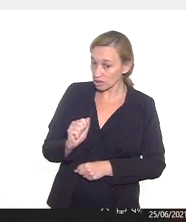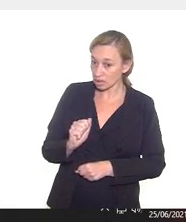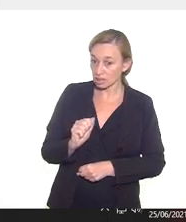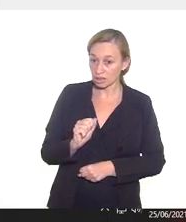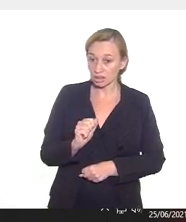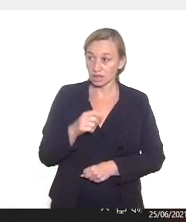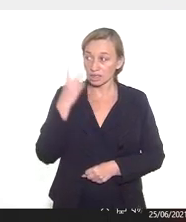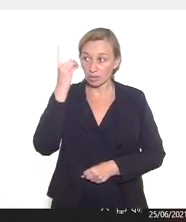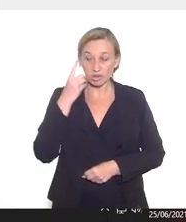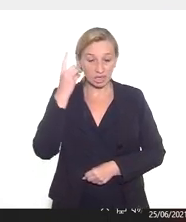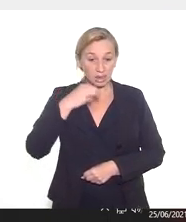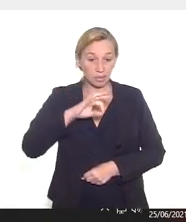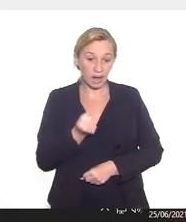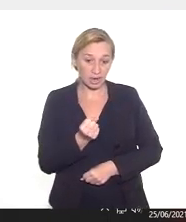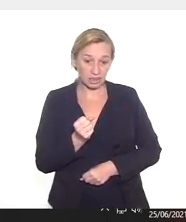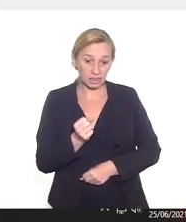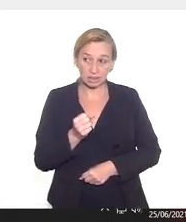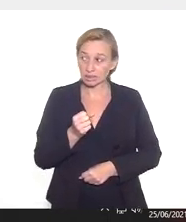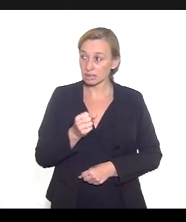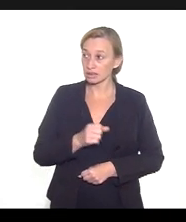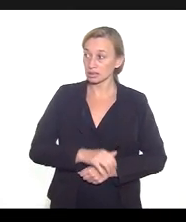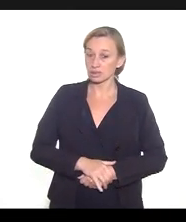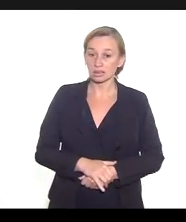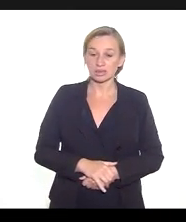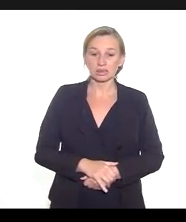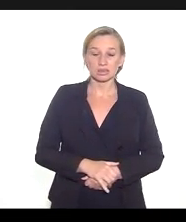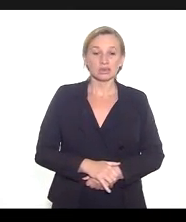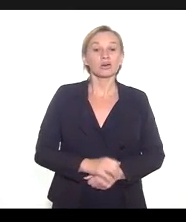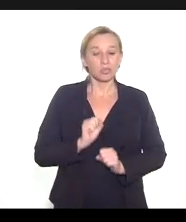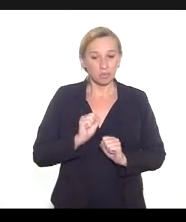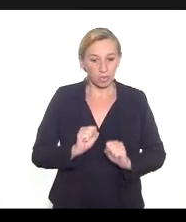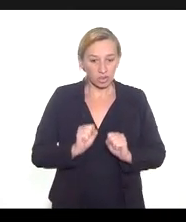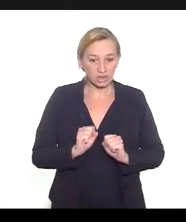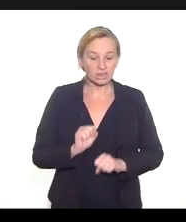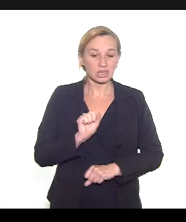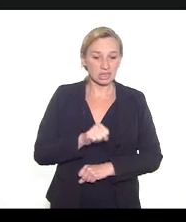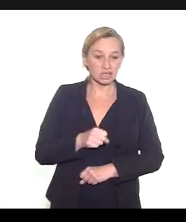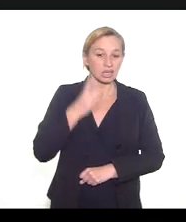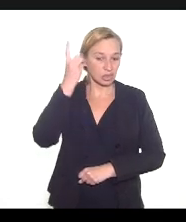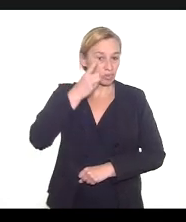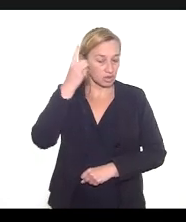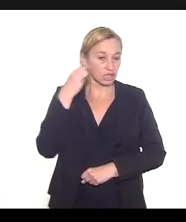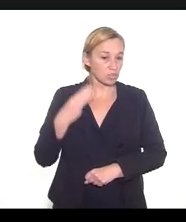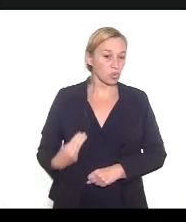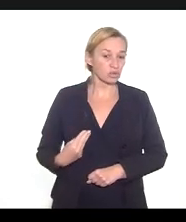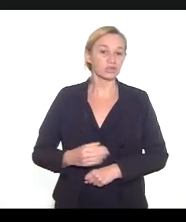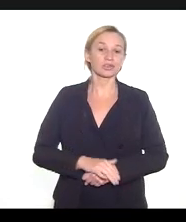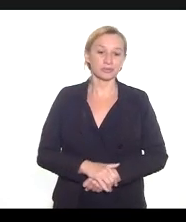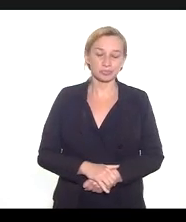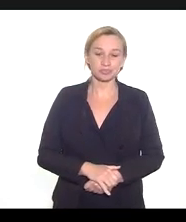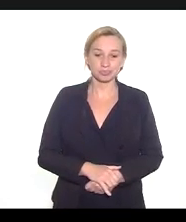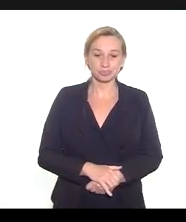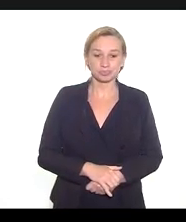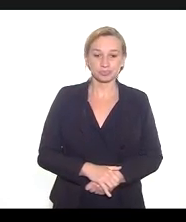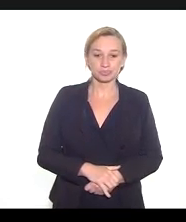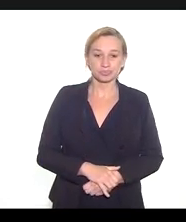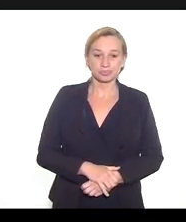o resultado da marca deputada Rejane Pode sim Deputado da Mônica A gente